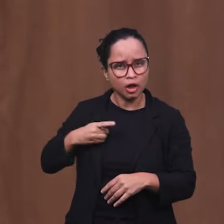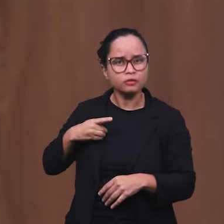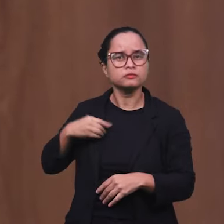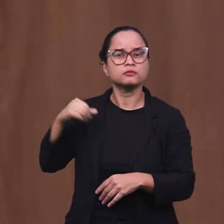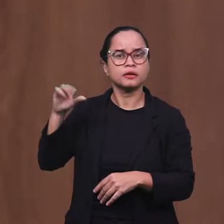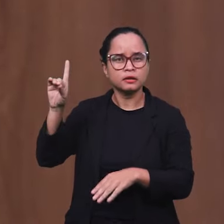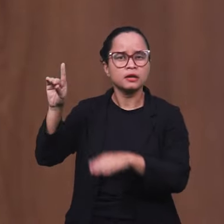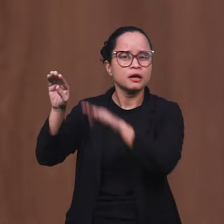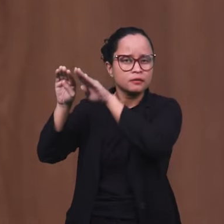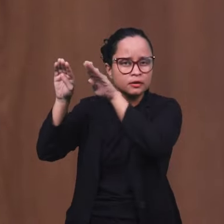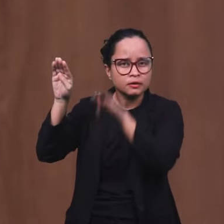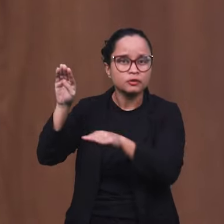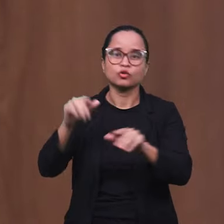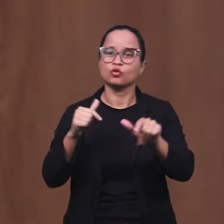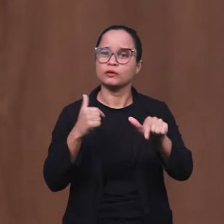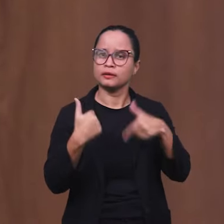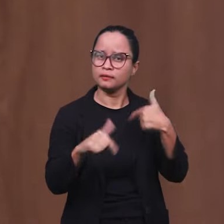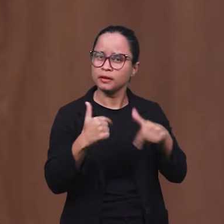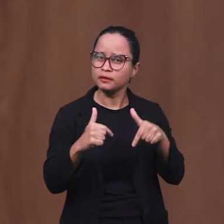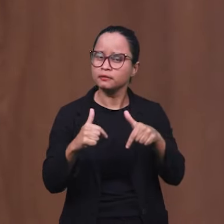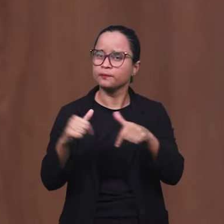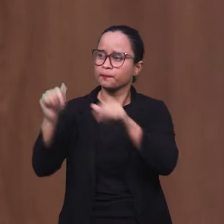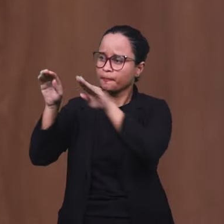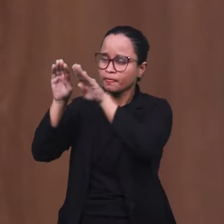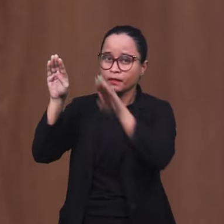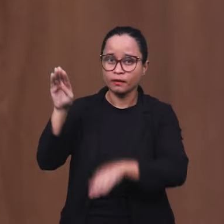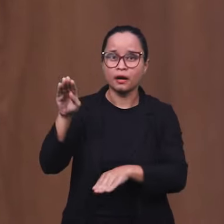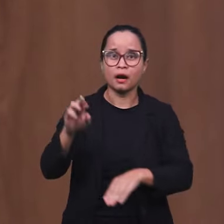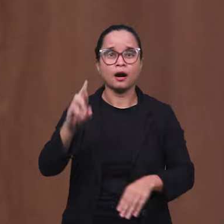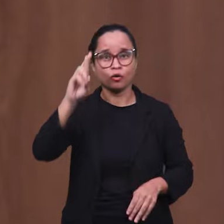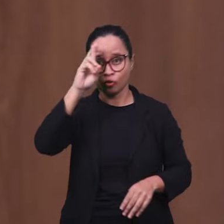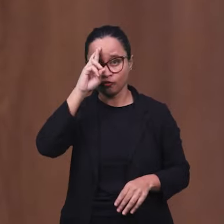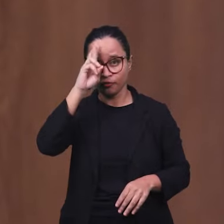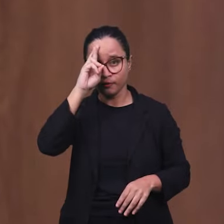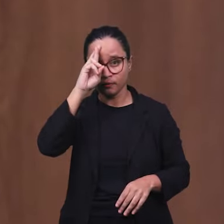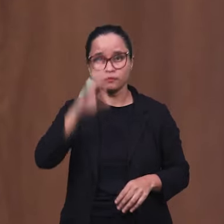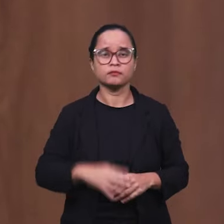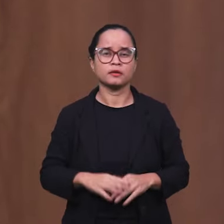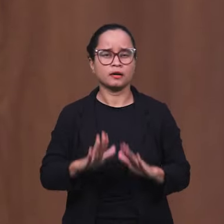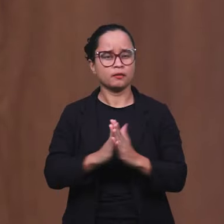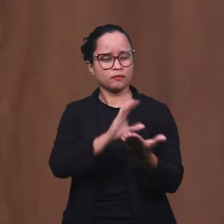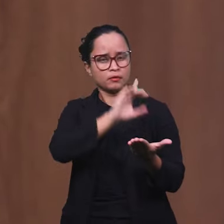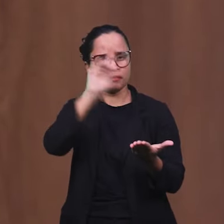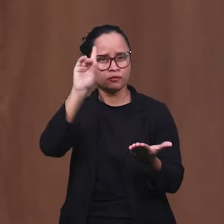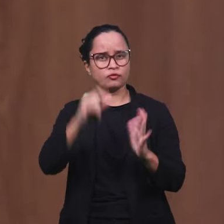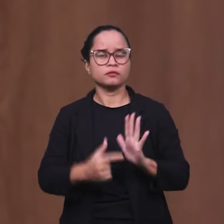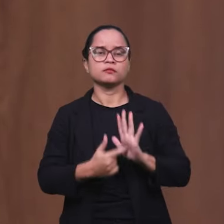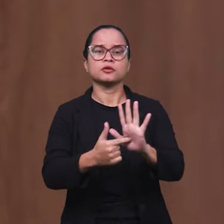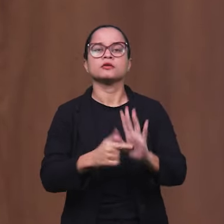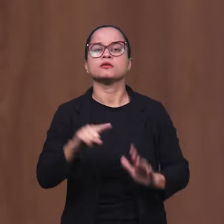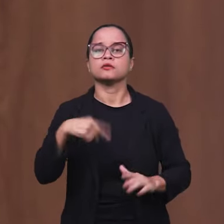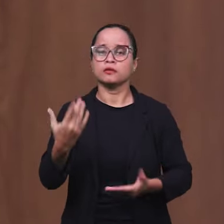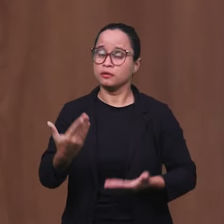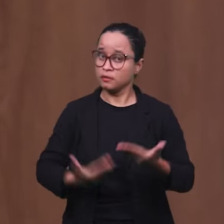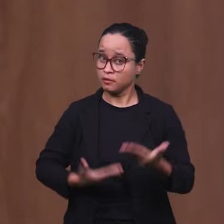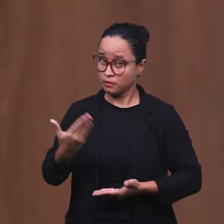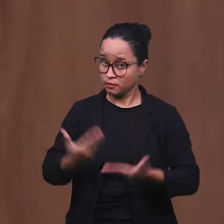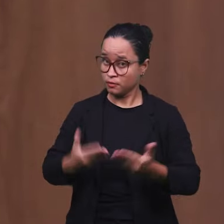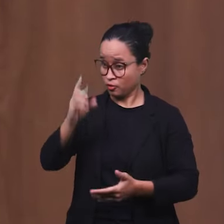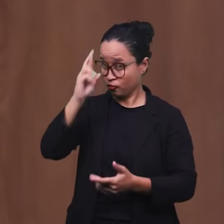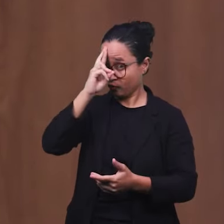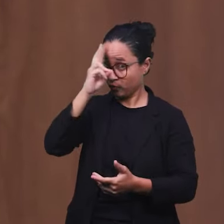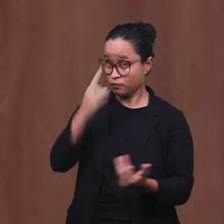aos diáconos. No trabalho, a submissão ao patrão. A palavra diz que nós